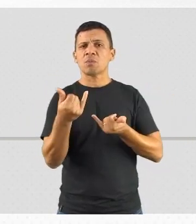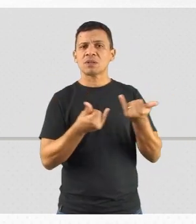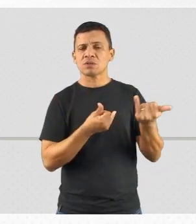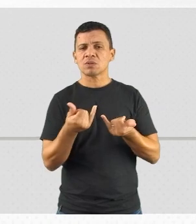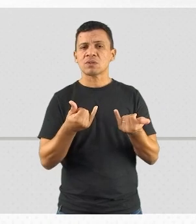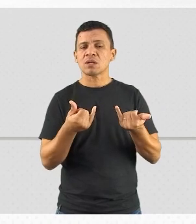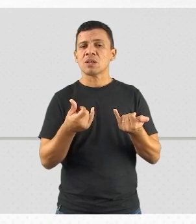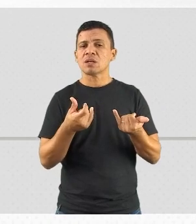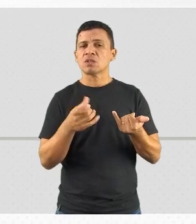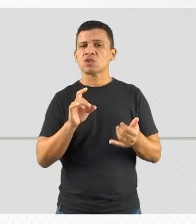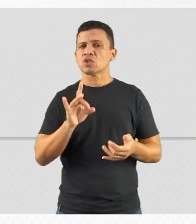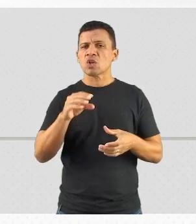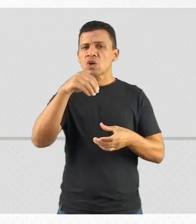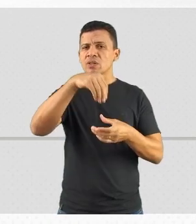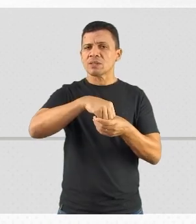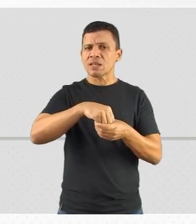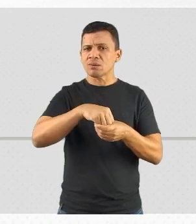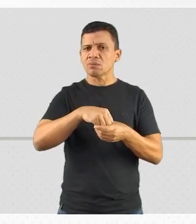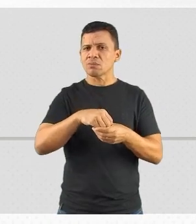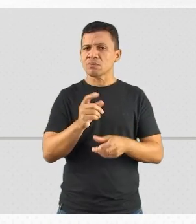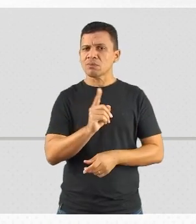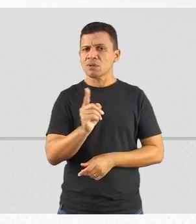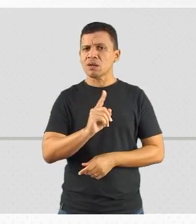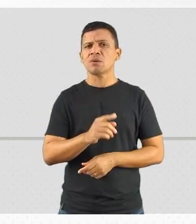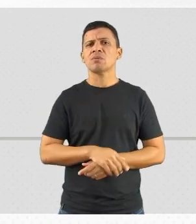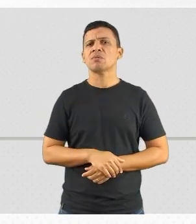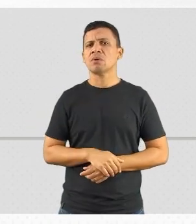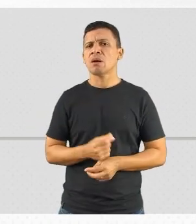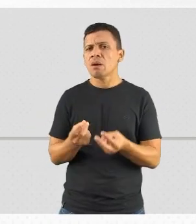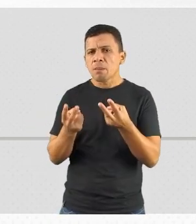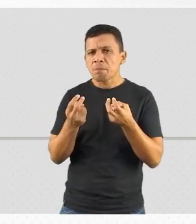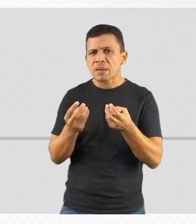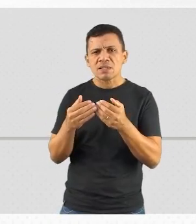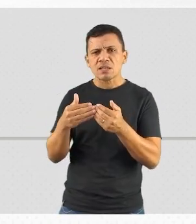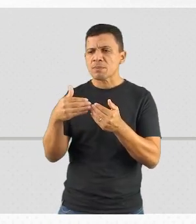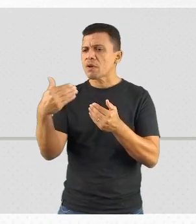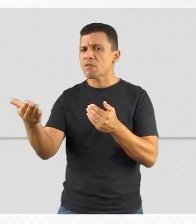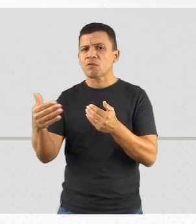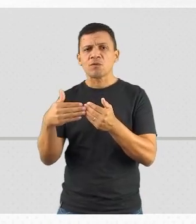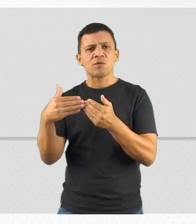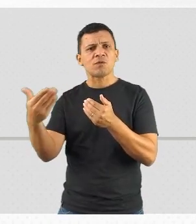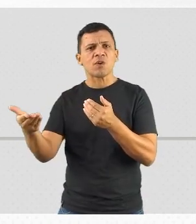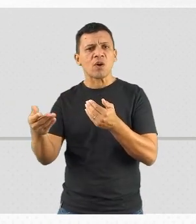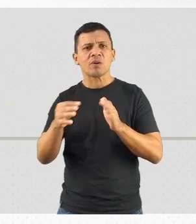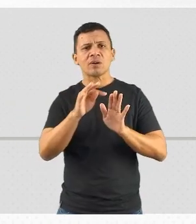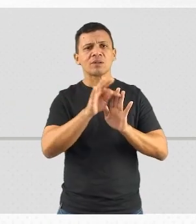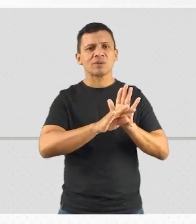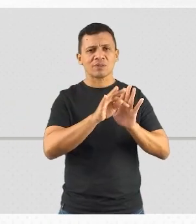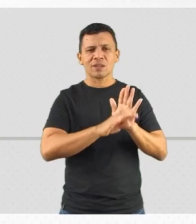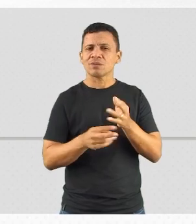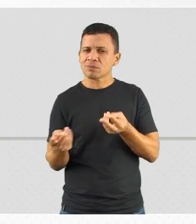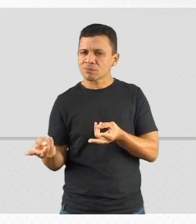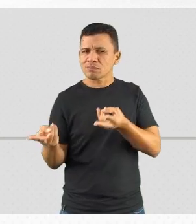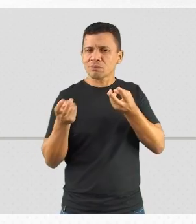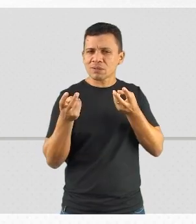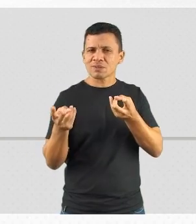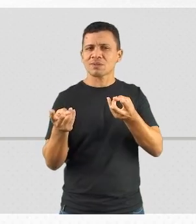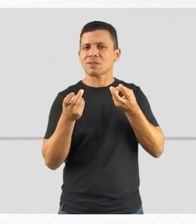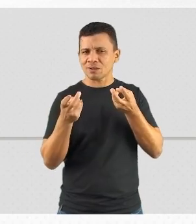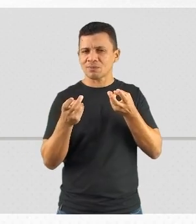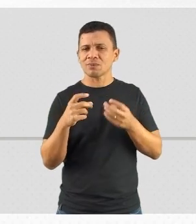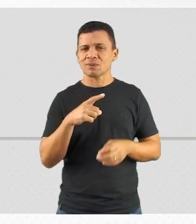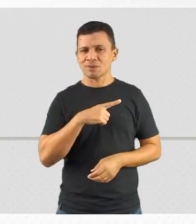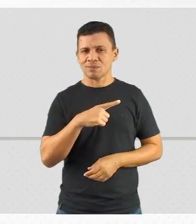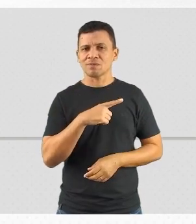apenas internamente ao texto. A gente percebe informações levantadas de elementos exteriores, né, que estão fora